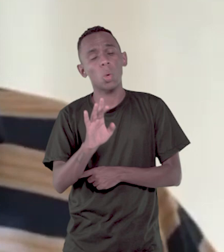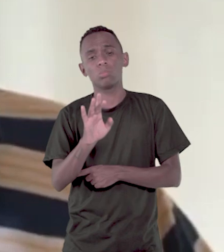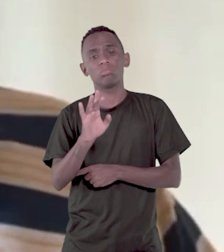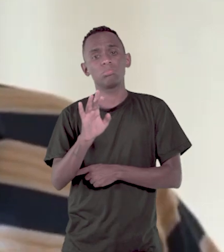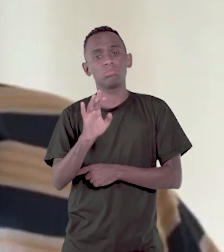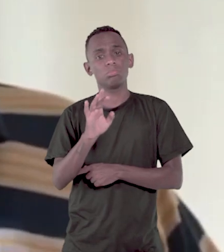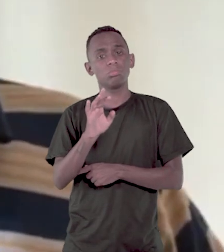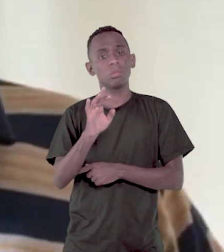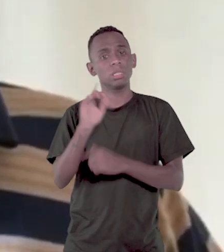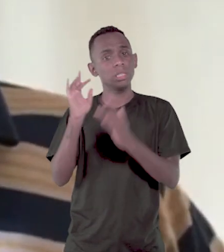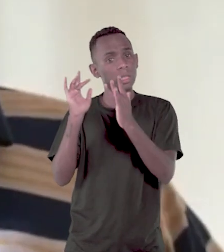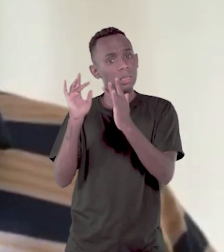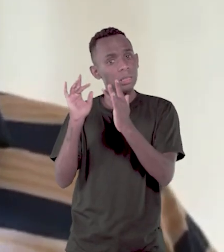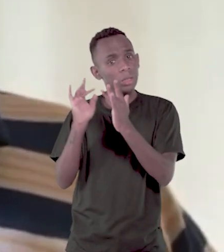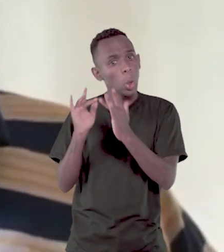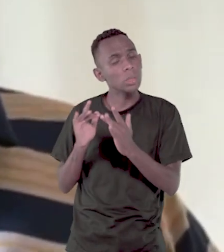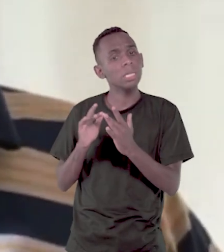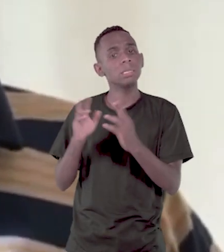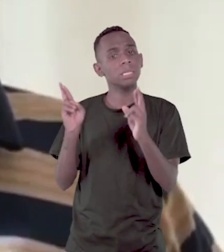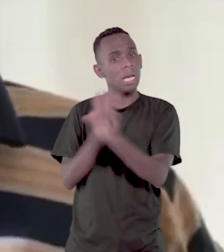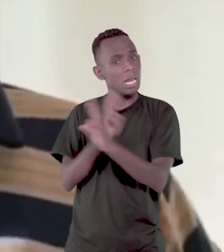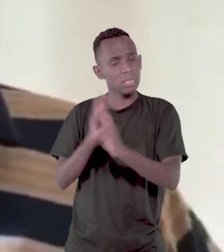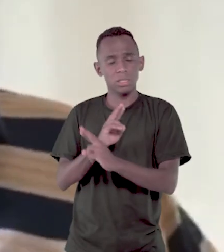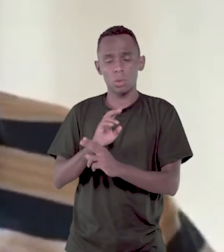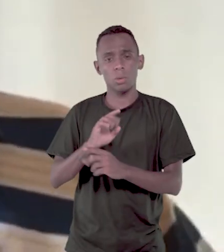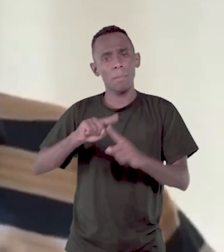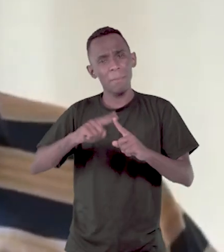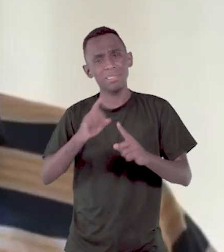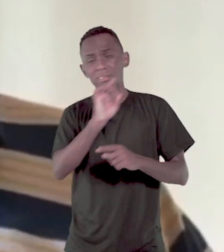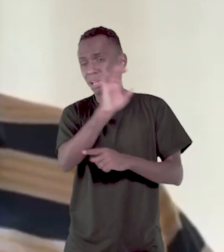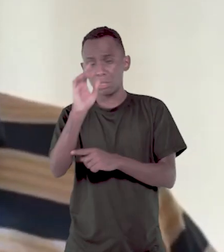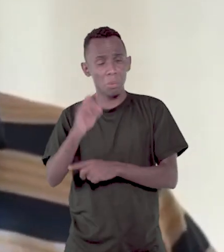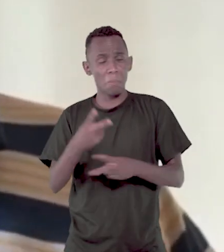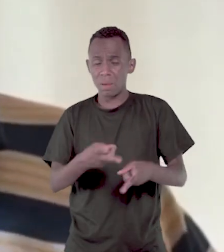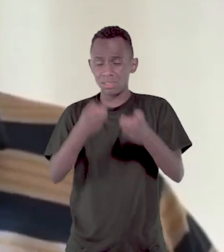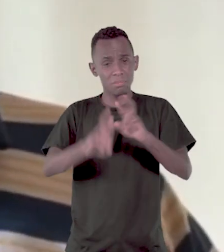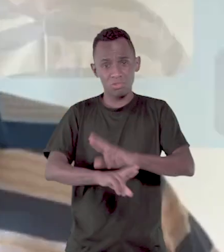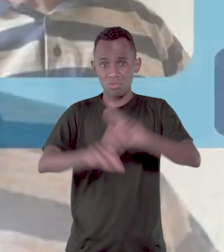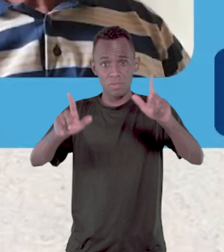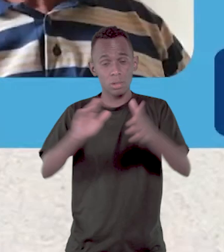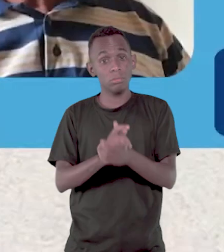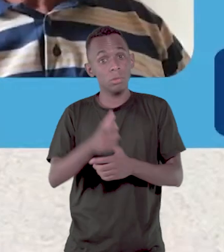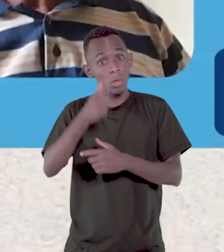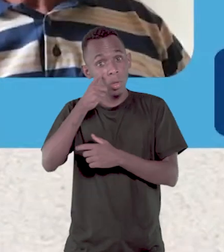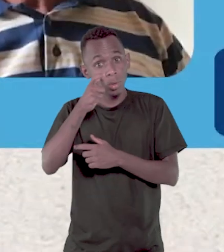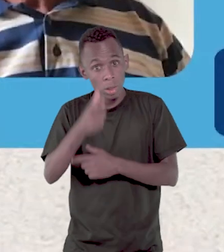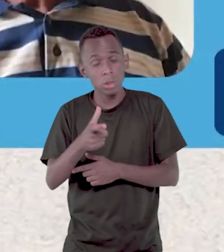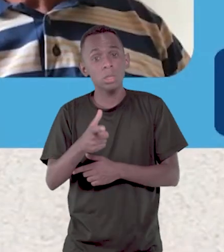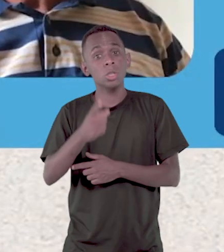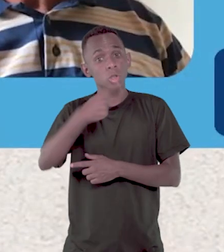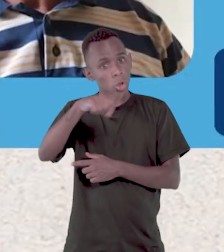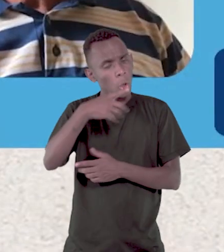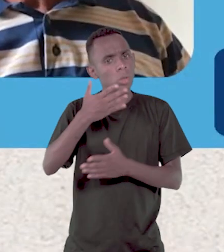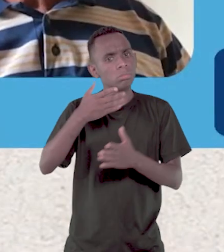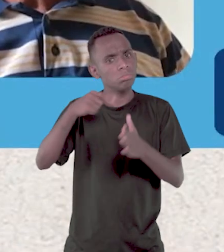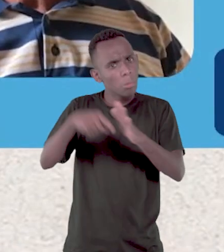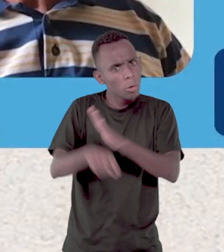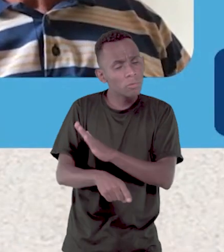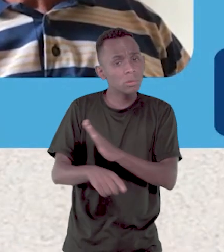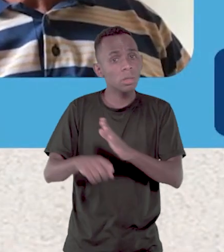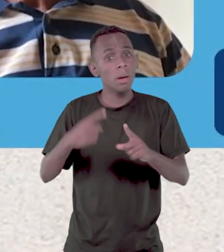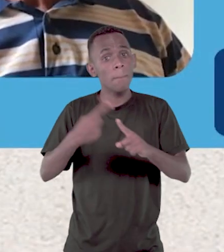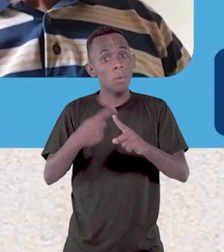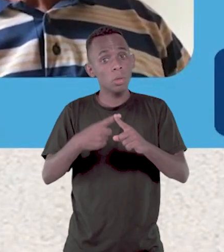que seja comum a todos eles, mas cada um vendo isso de uma maneira completamente diferente. Isso é interessante a gente dar uma